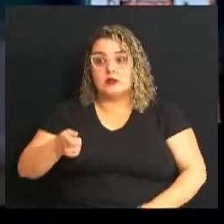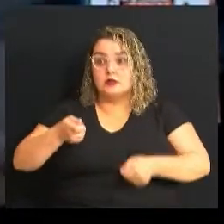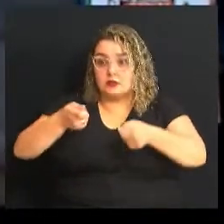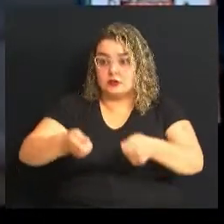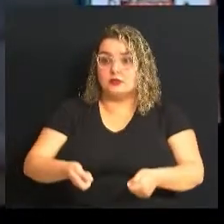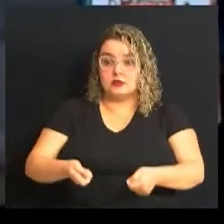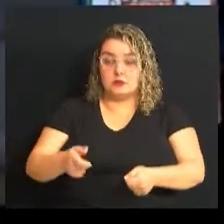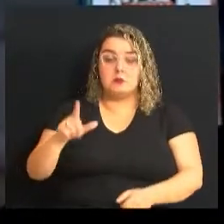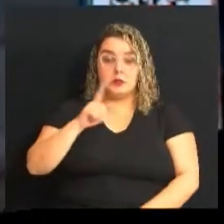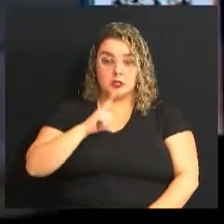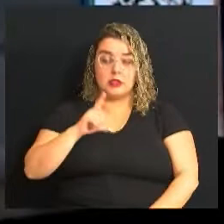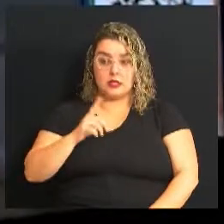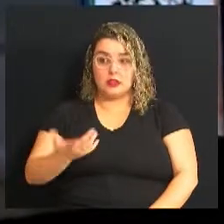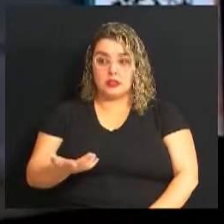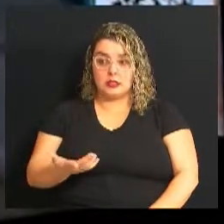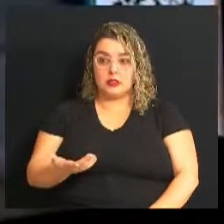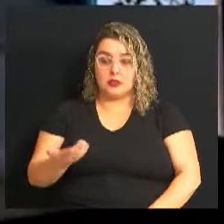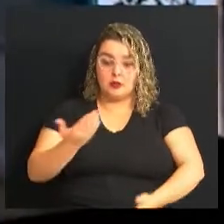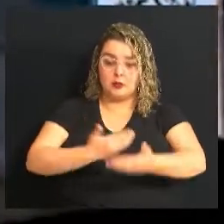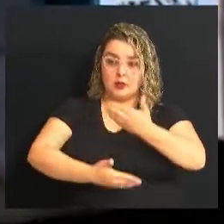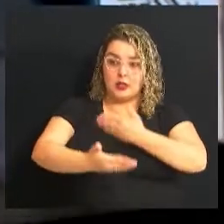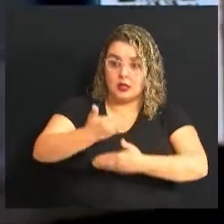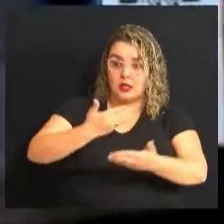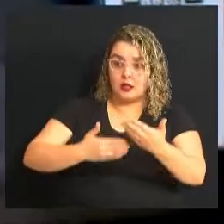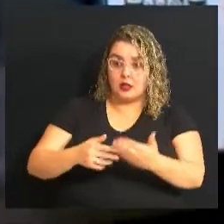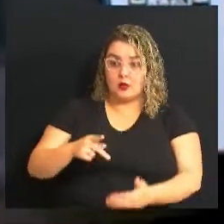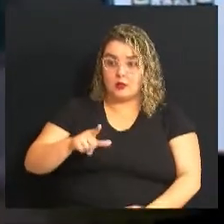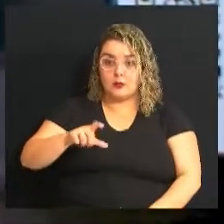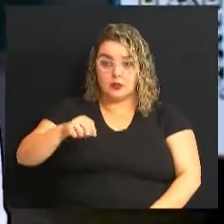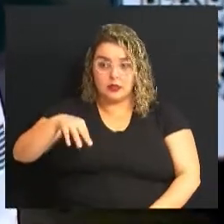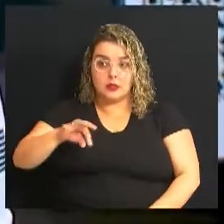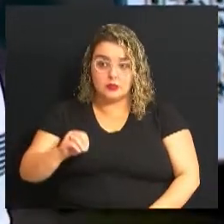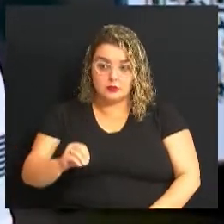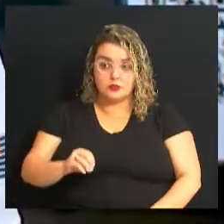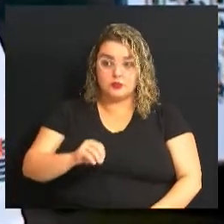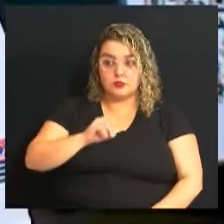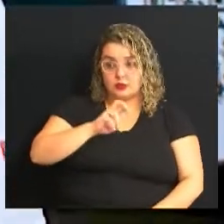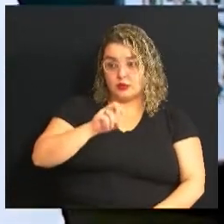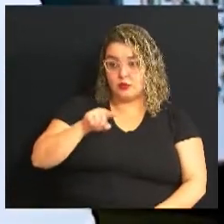ter uma interação com essa planta de indústria 4.0 à distância.